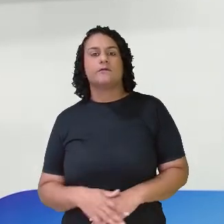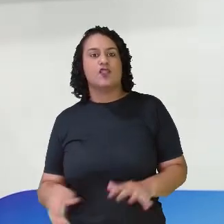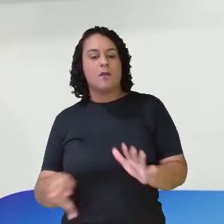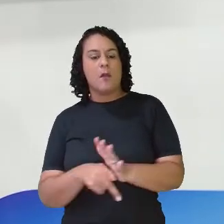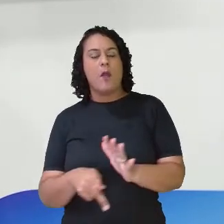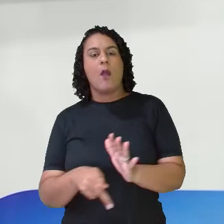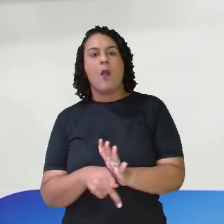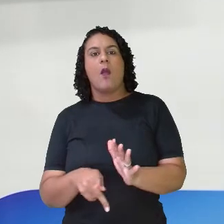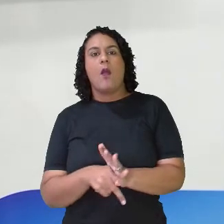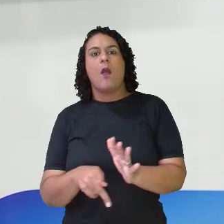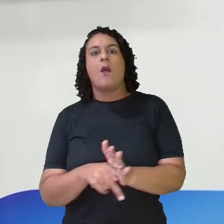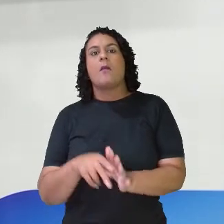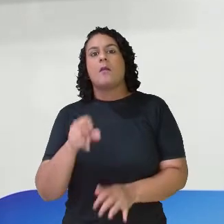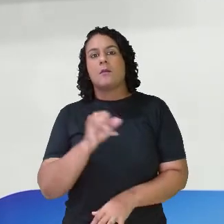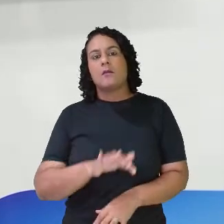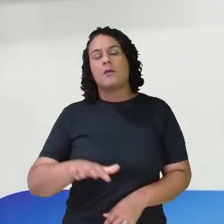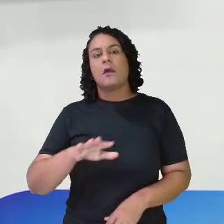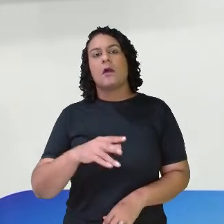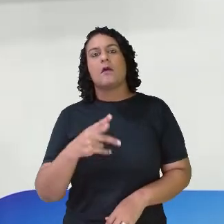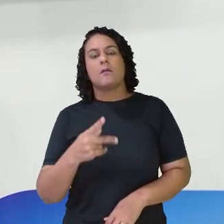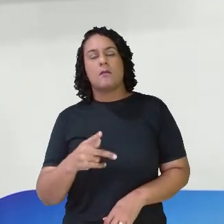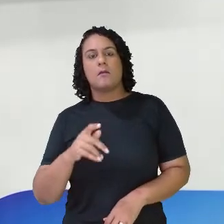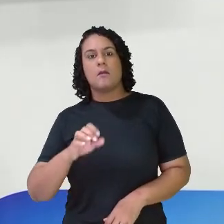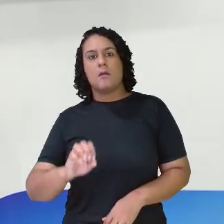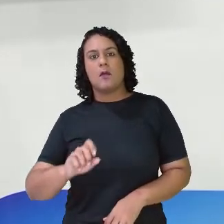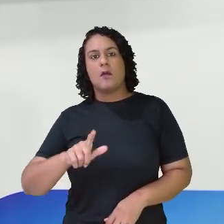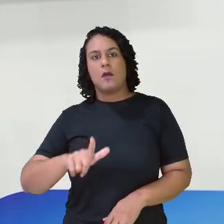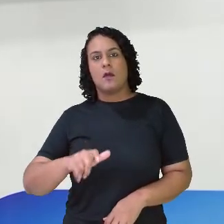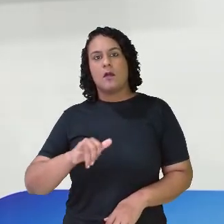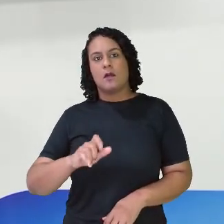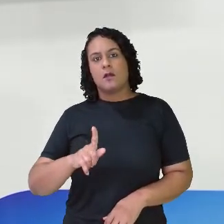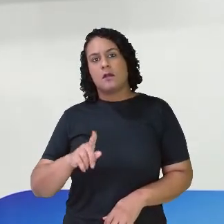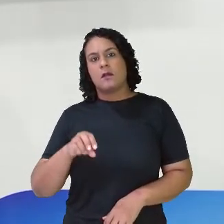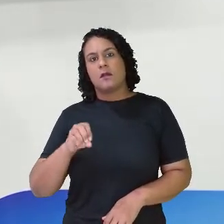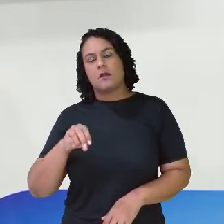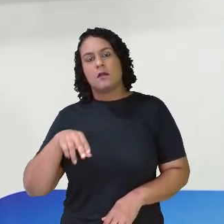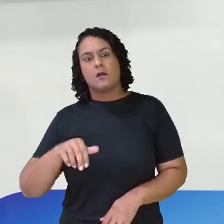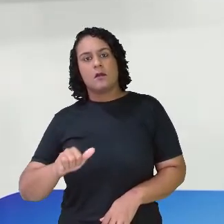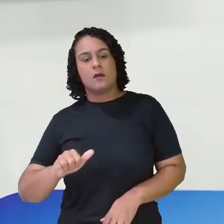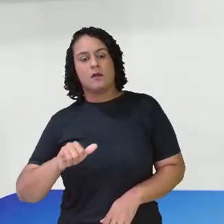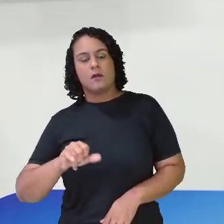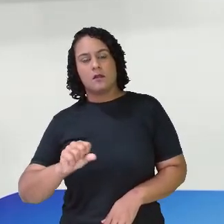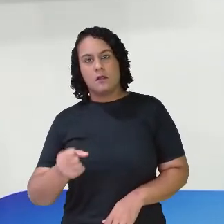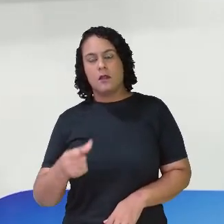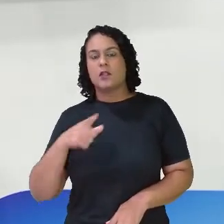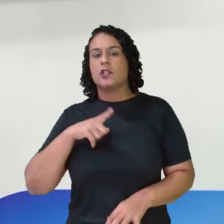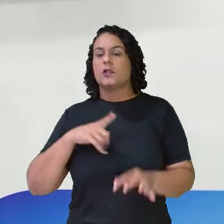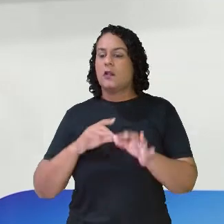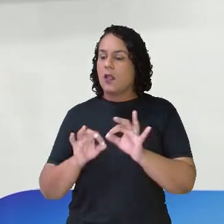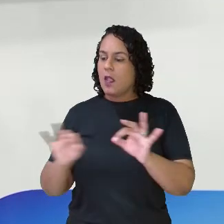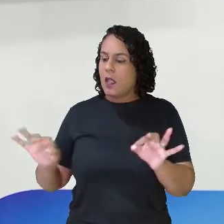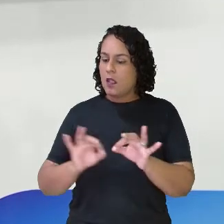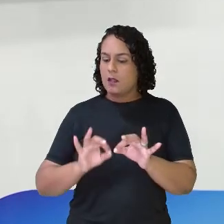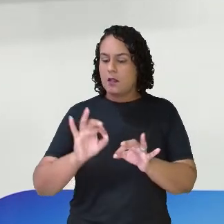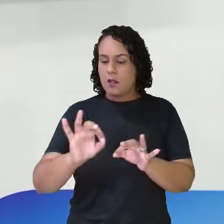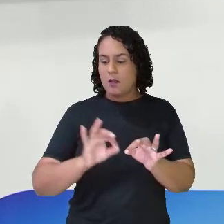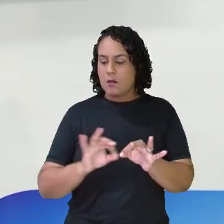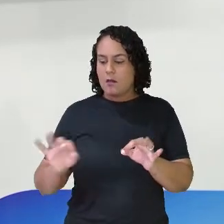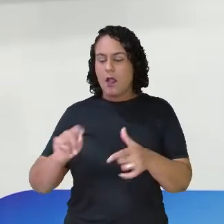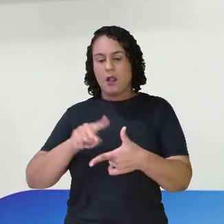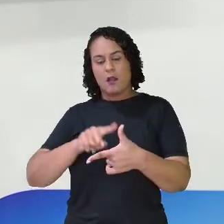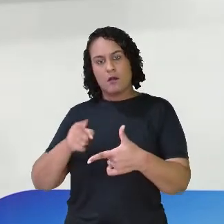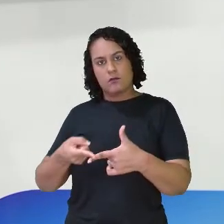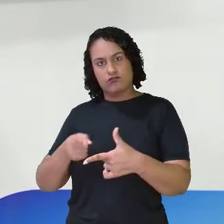figuras poligonais, figuras formadas por segmentos de reta que possuem ângulo